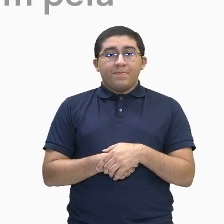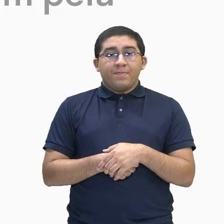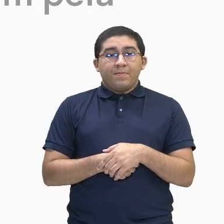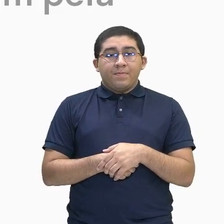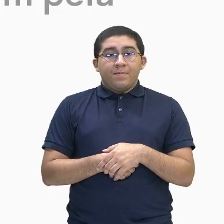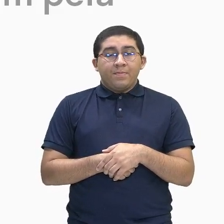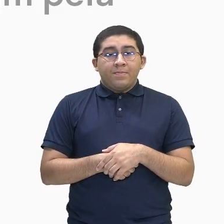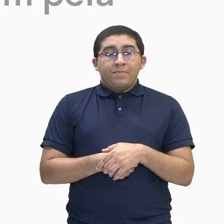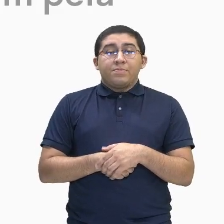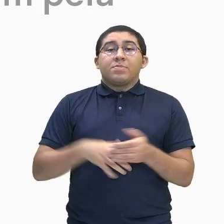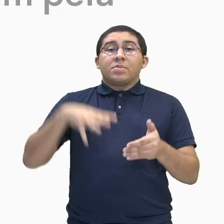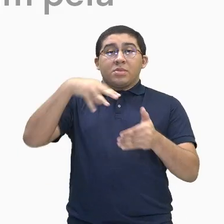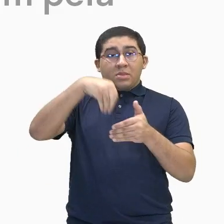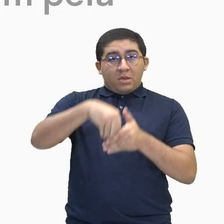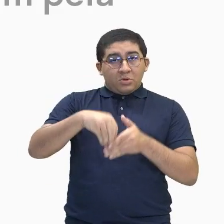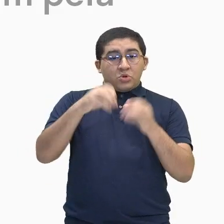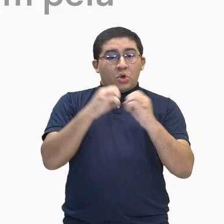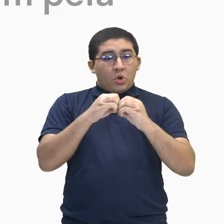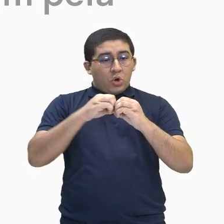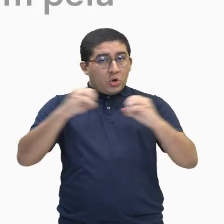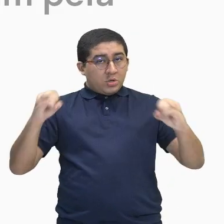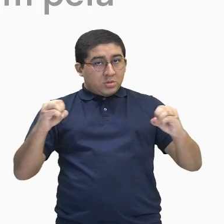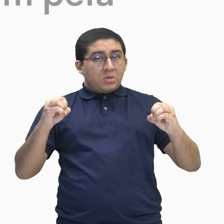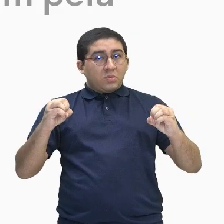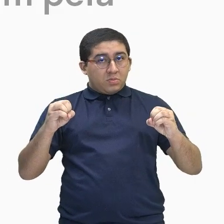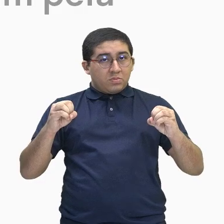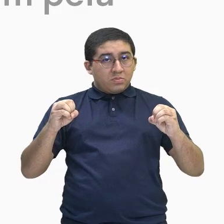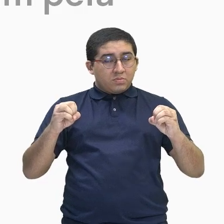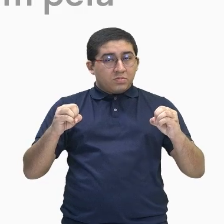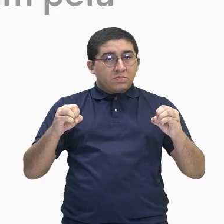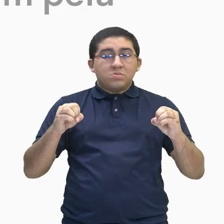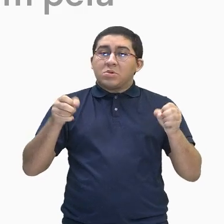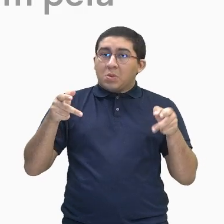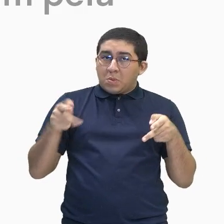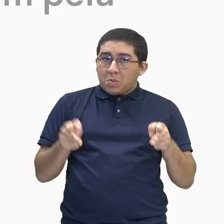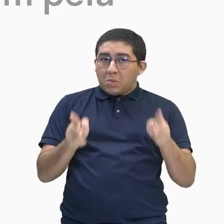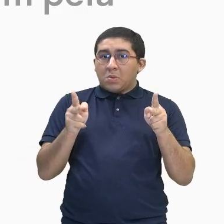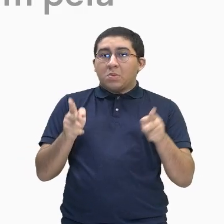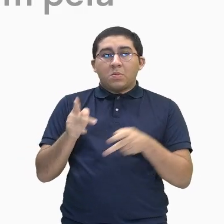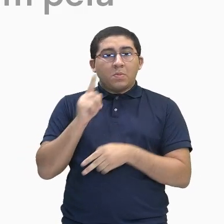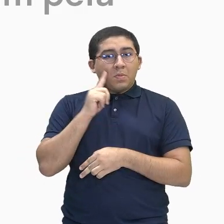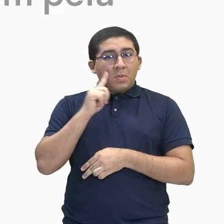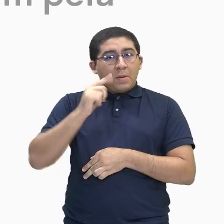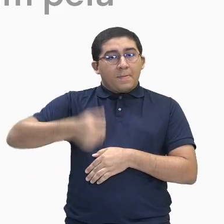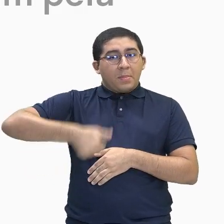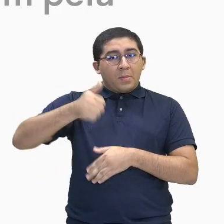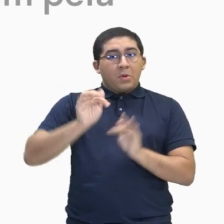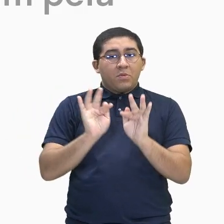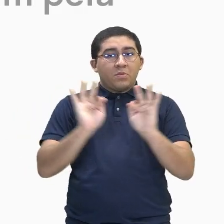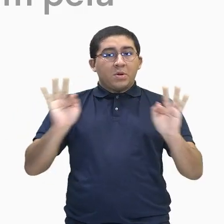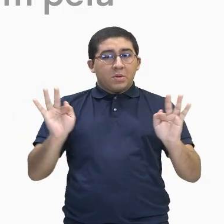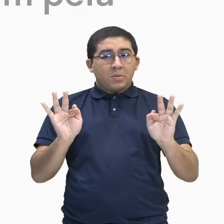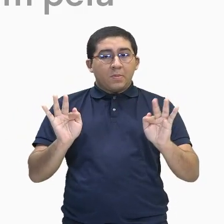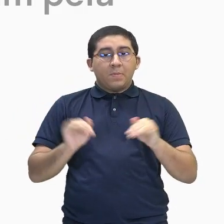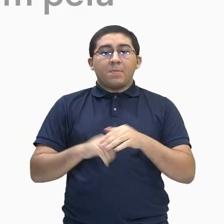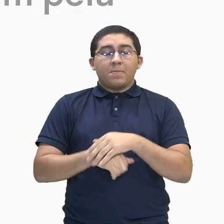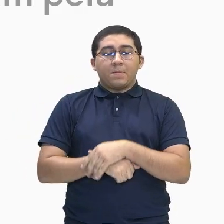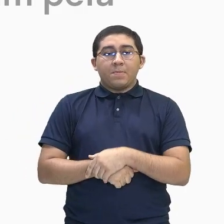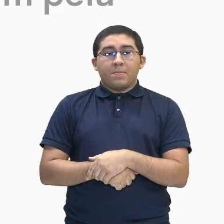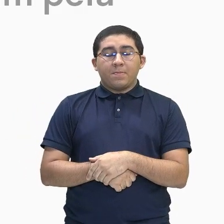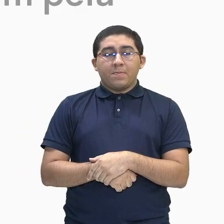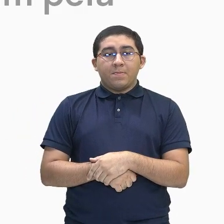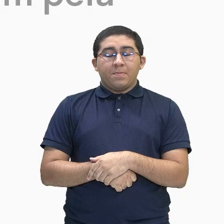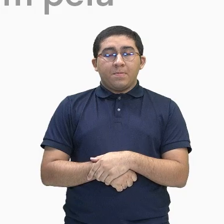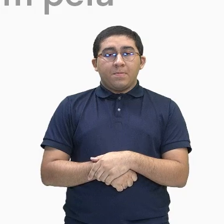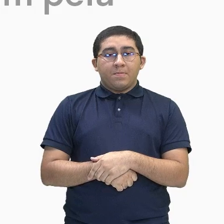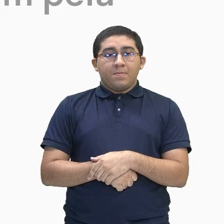mesma oração. Vejam comigo. Aqui eu tenho, olha a cena 1. It was night and